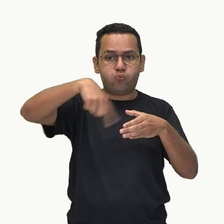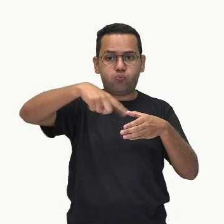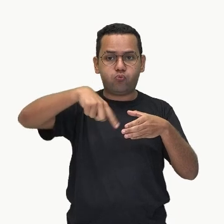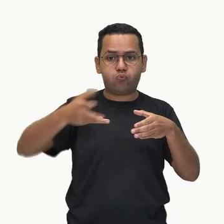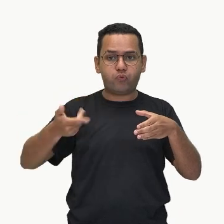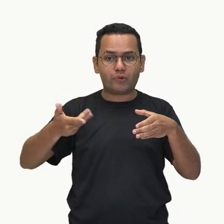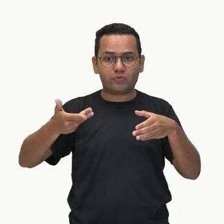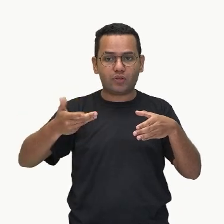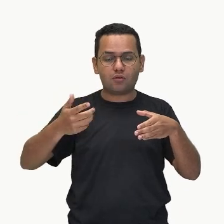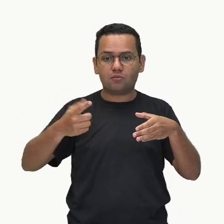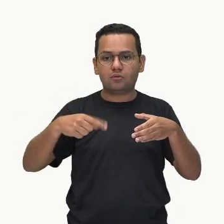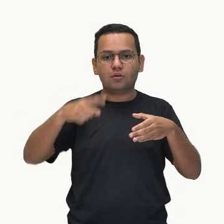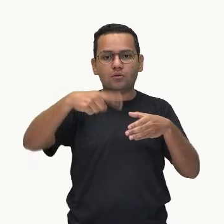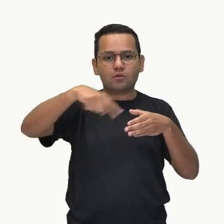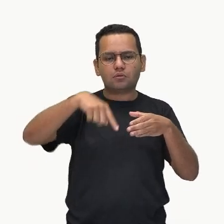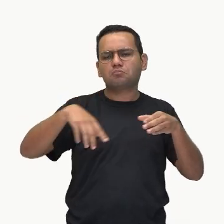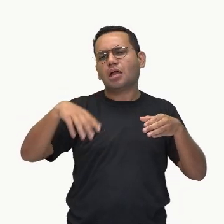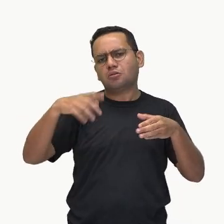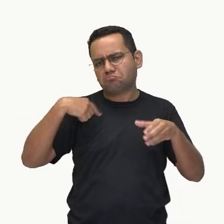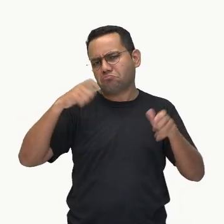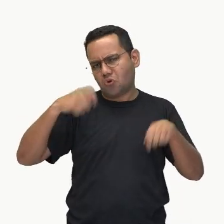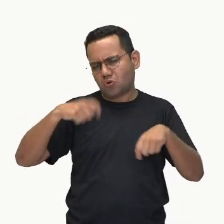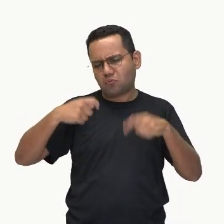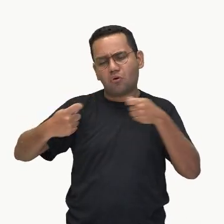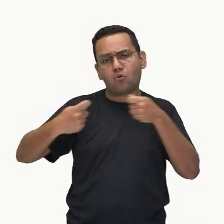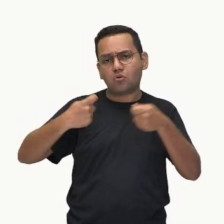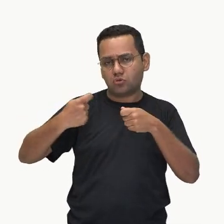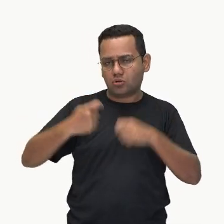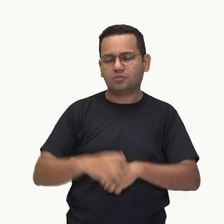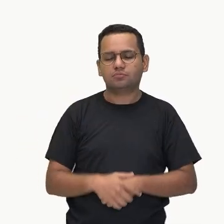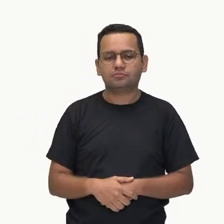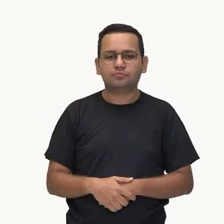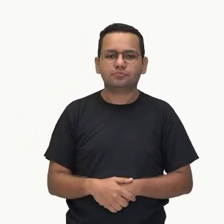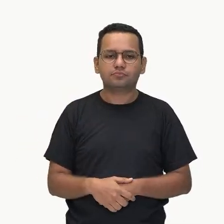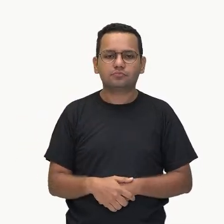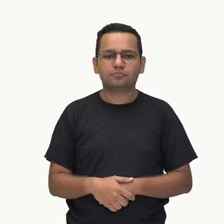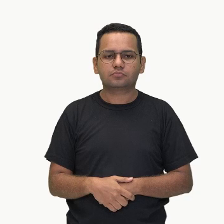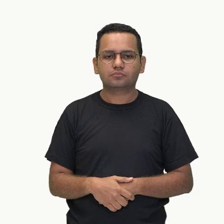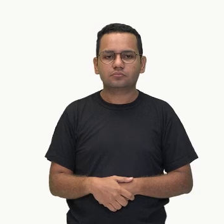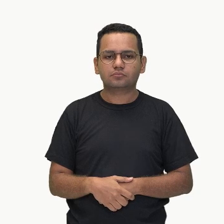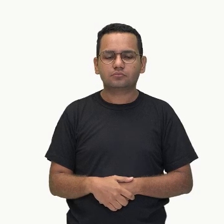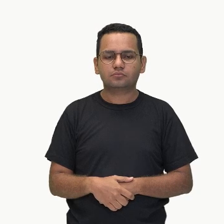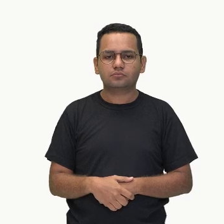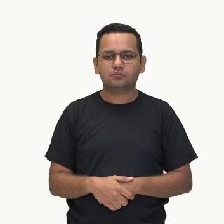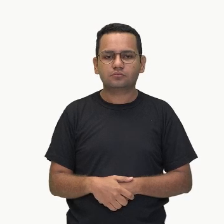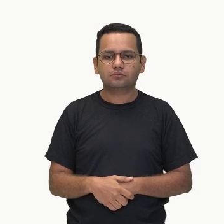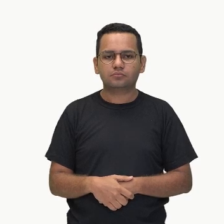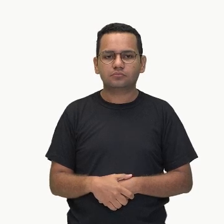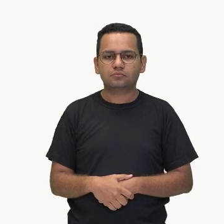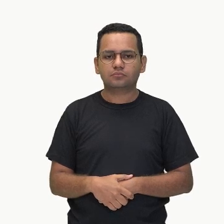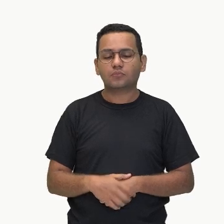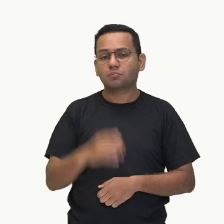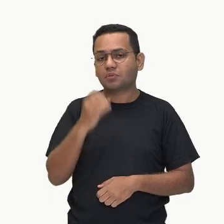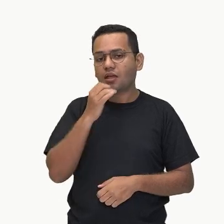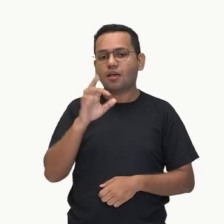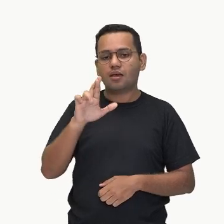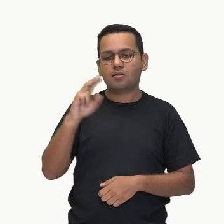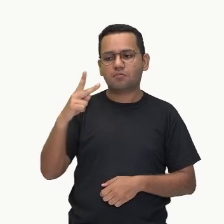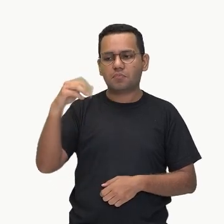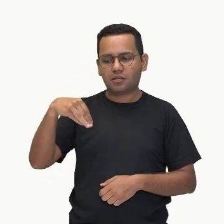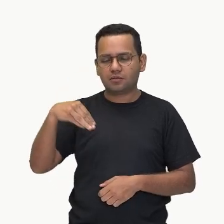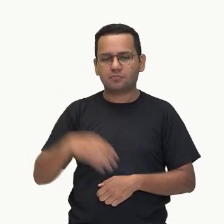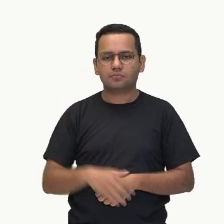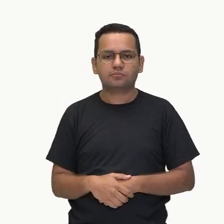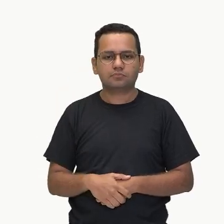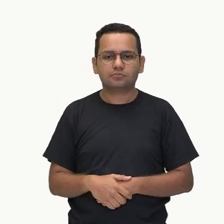tá bom? A gente que determina a velocidade, tá bom? Essa velocidade vai ser medida em RPM, que é rotação